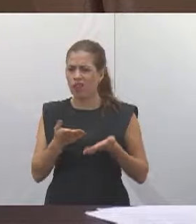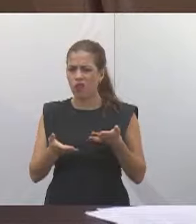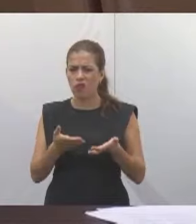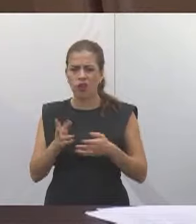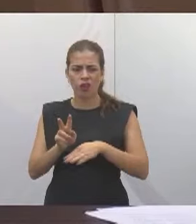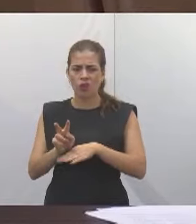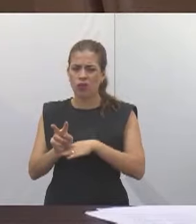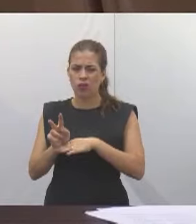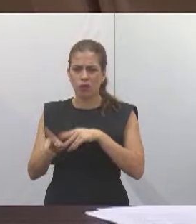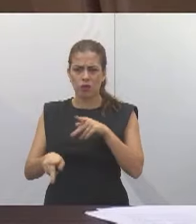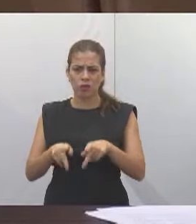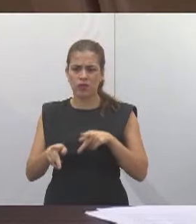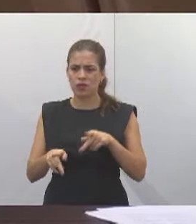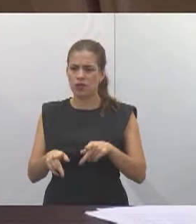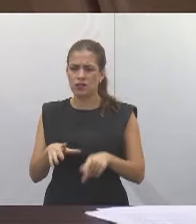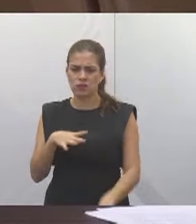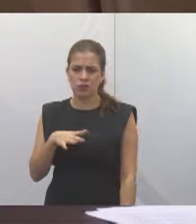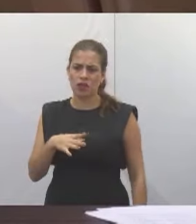nossa cidade.